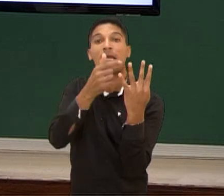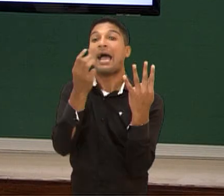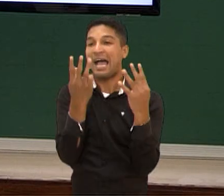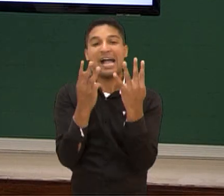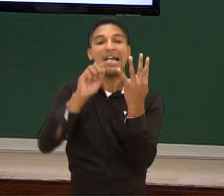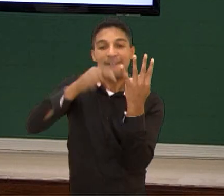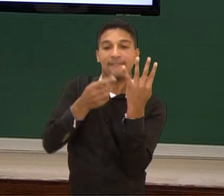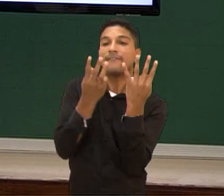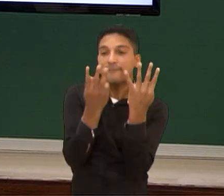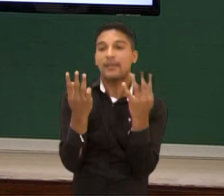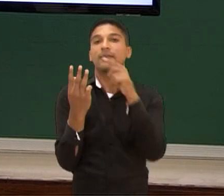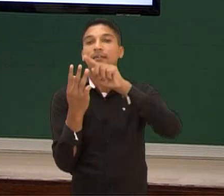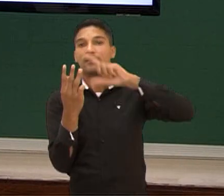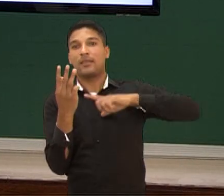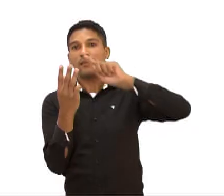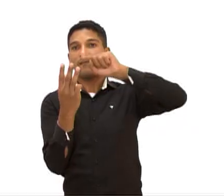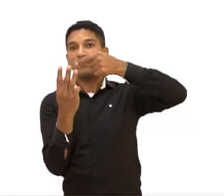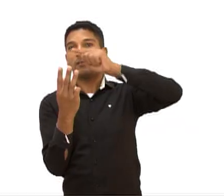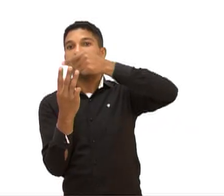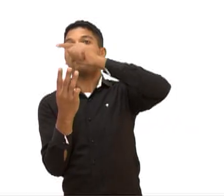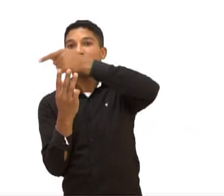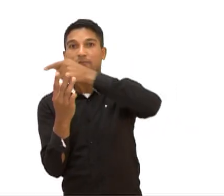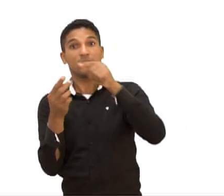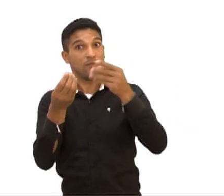12,95. Um tempinho para vocês.